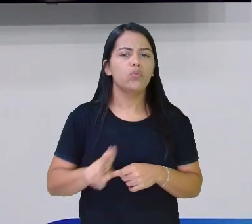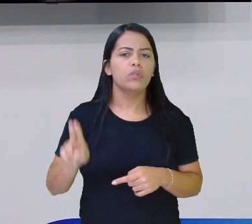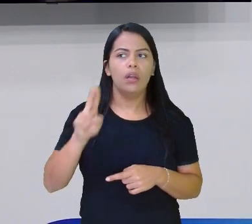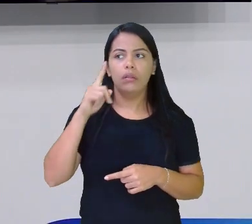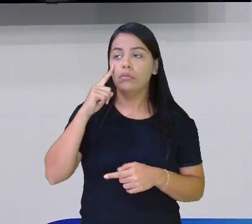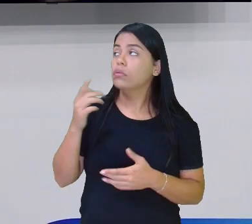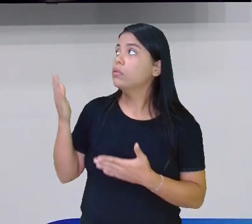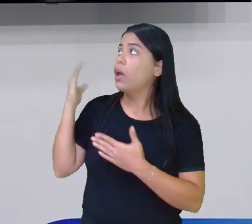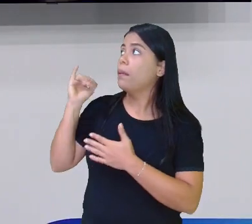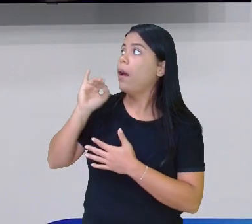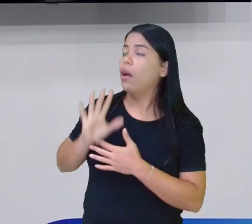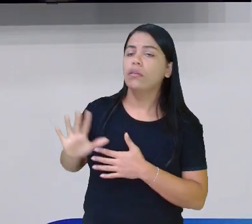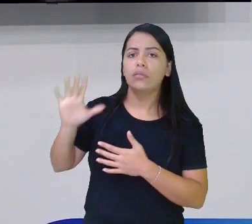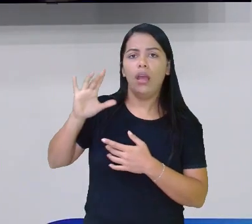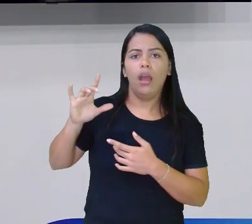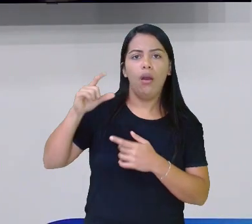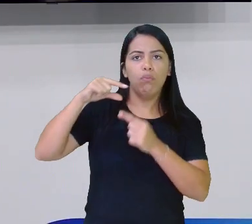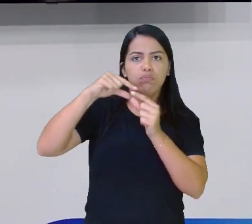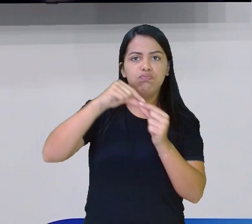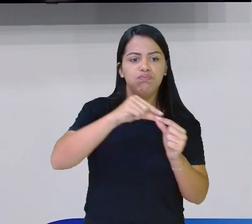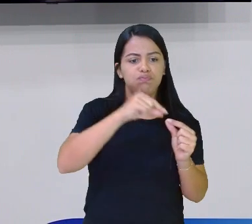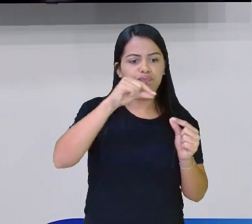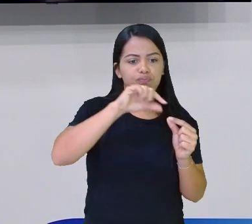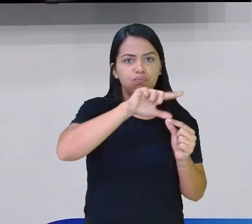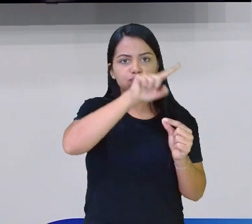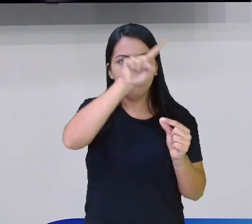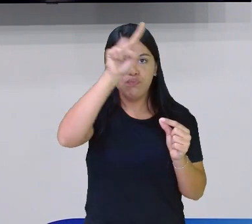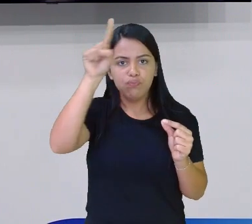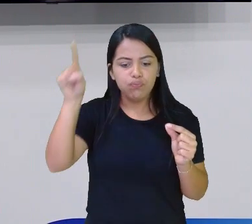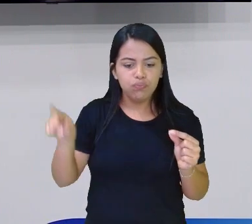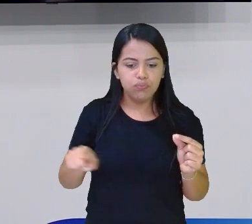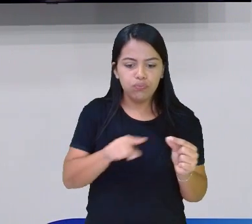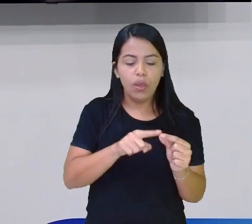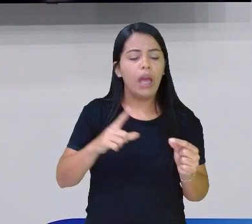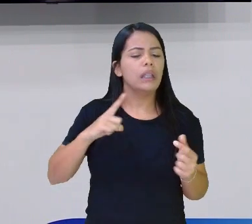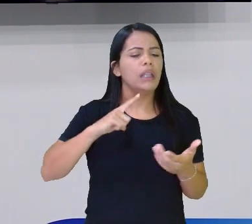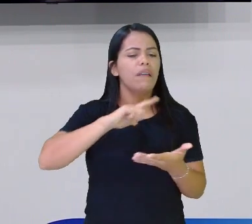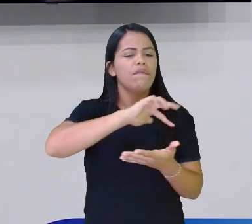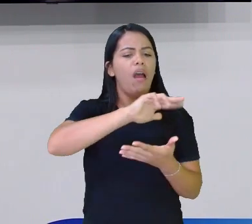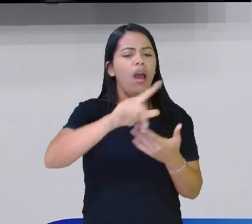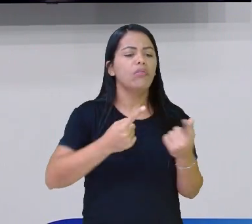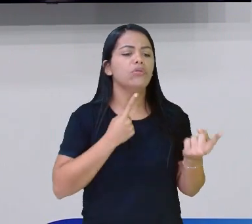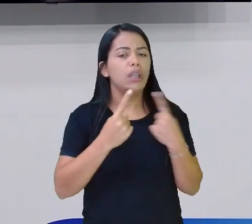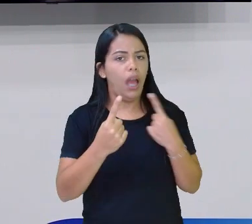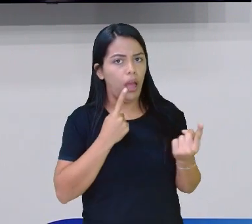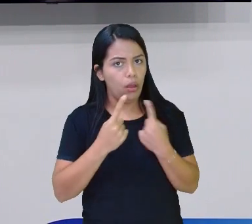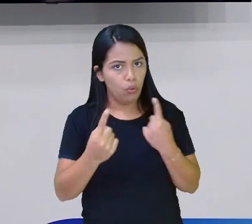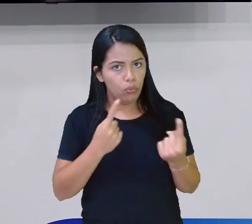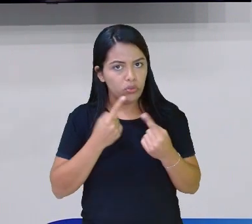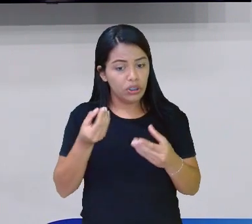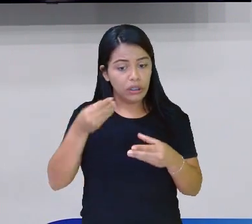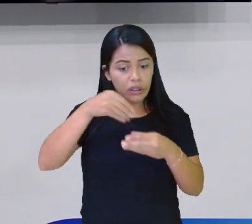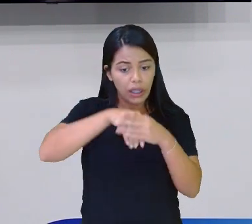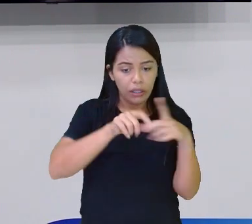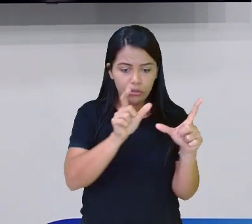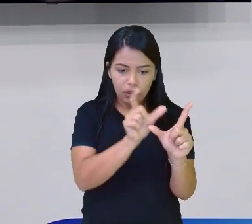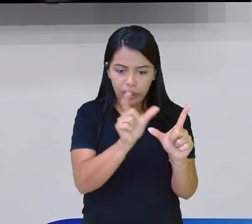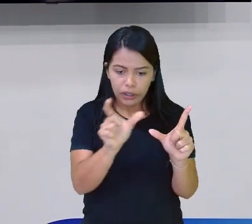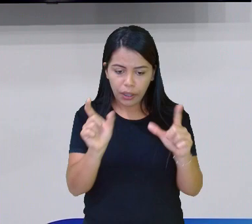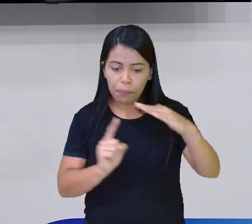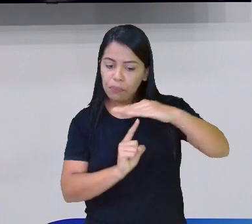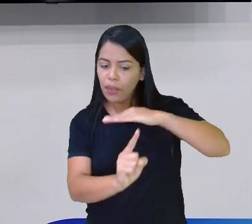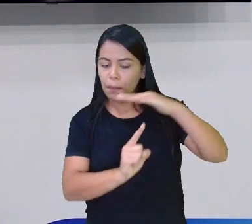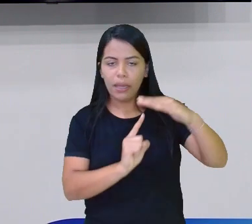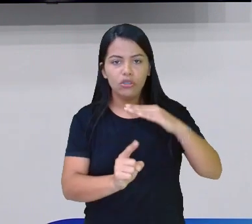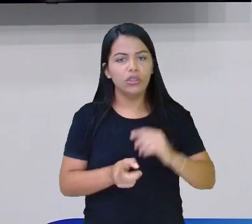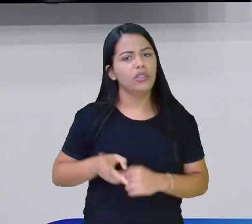mesmo. A história em quadrinhos ou a tirinha, ela é composta de muitos diálogos. Concordam comigo? As personagens estão